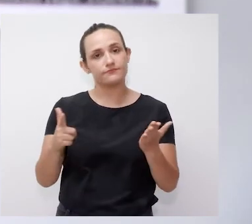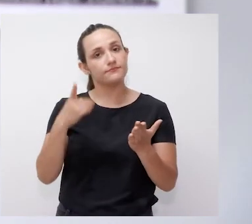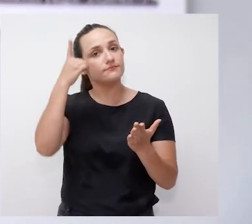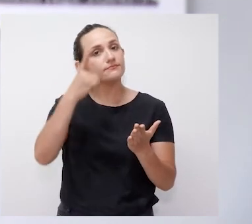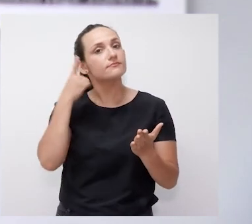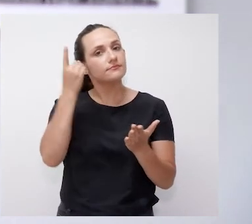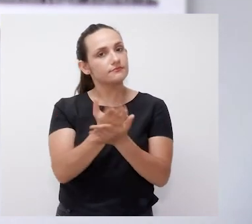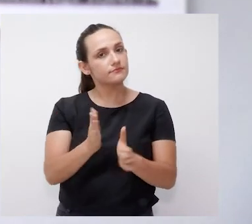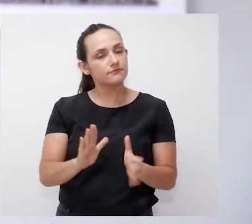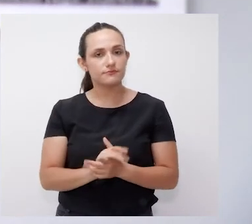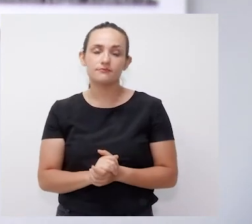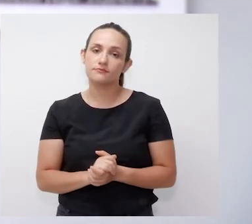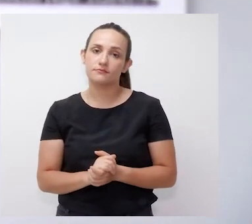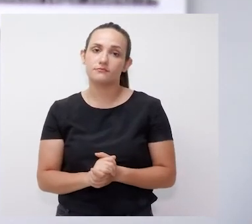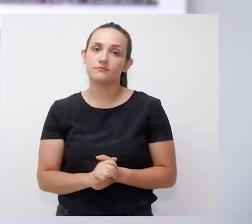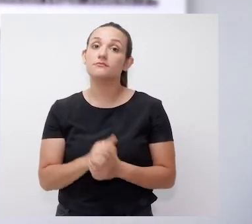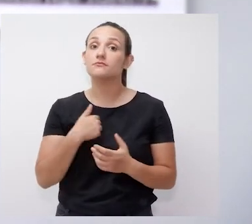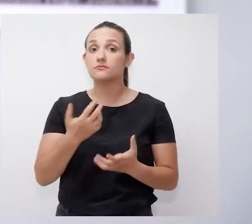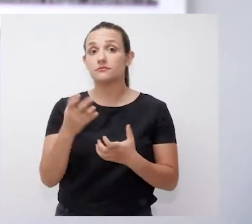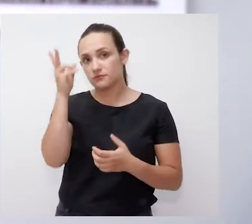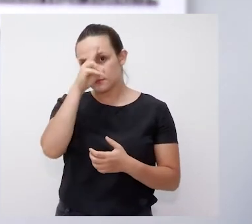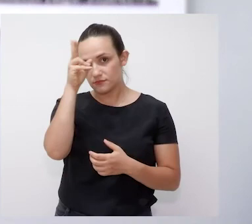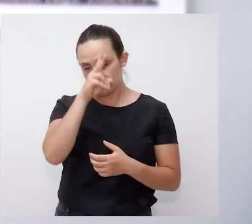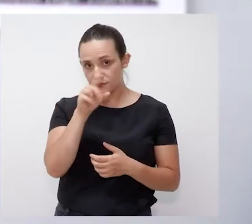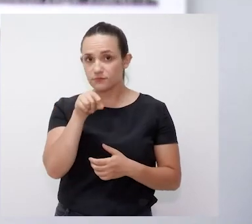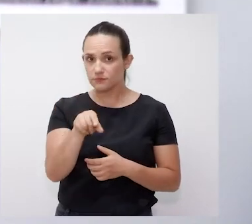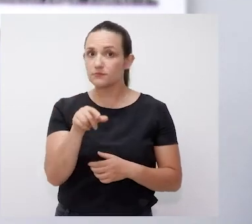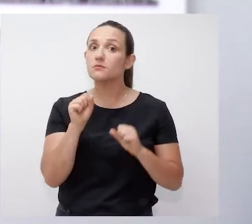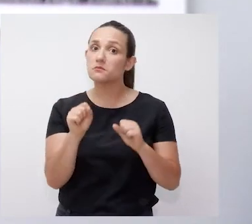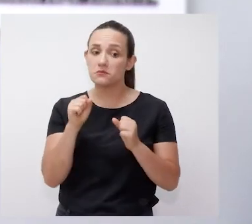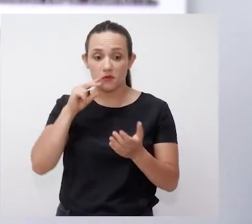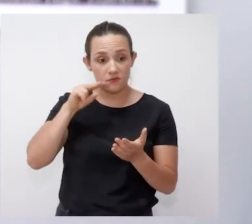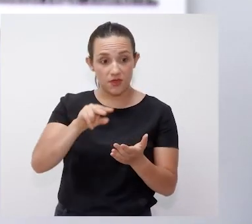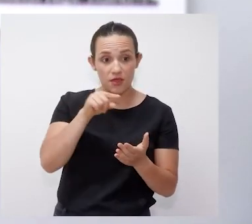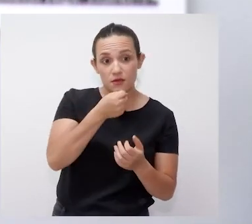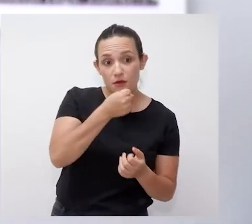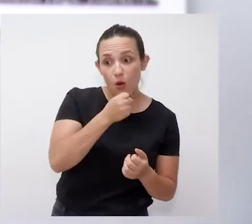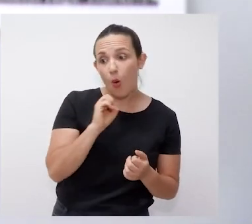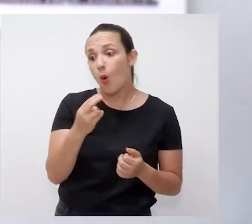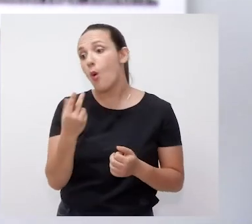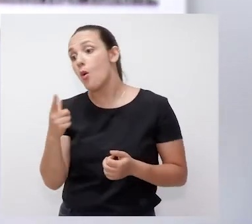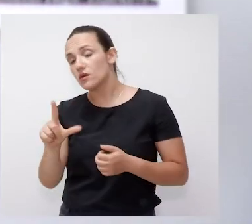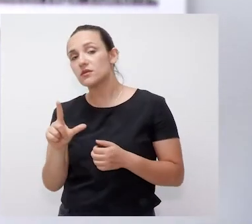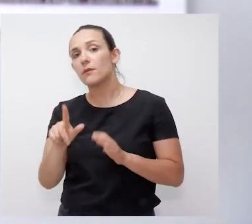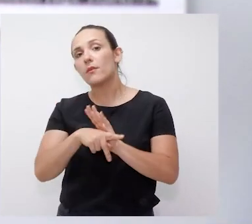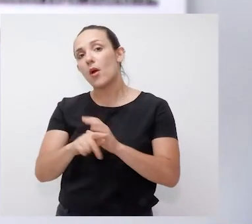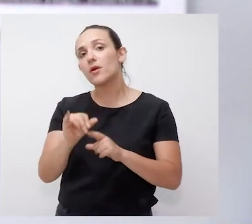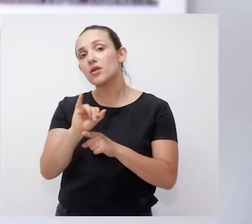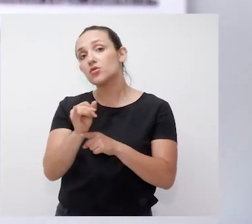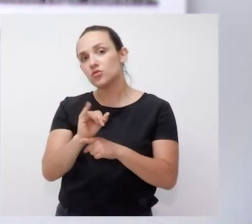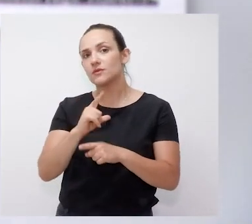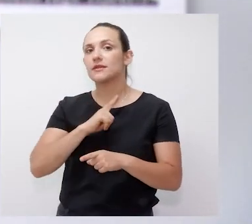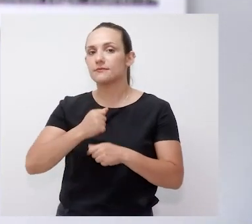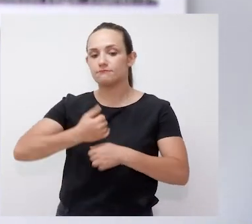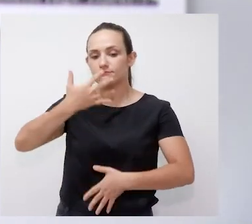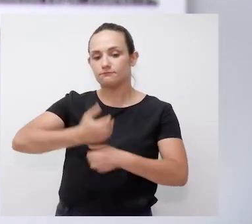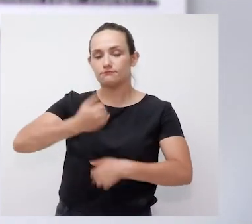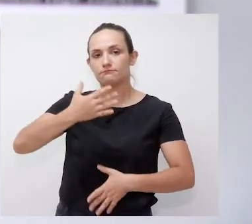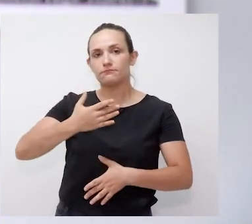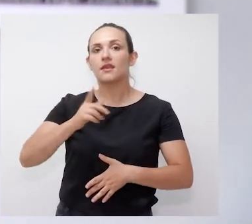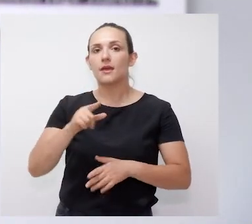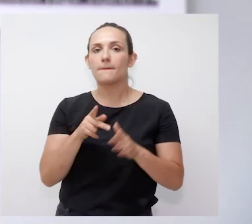O Jornal Parlamentar fica por aqui. Lembrando que também você confere essas e outras reportagens no YouTube da Casa de Leis.